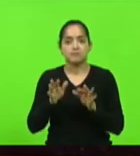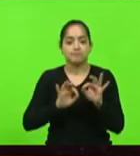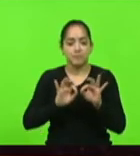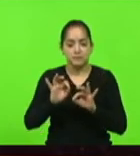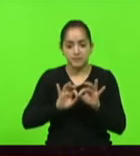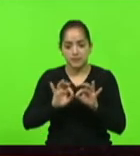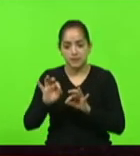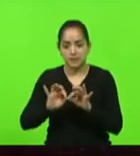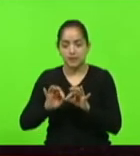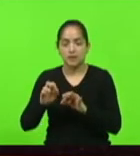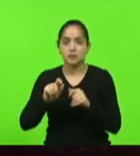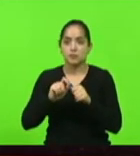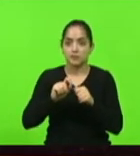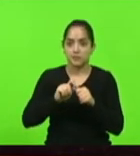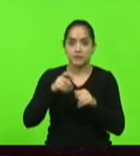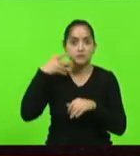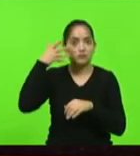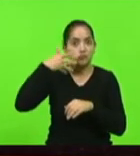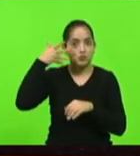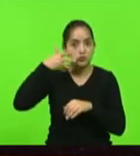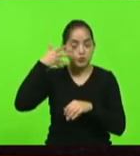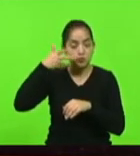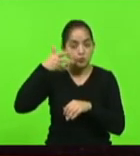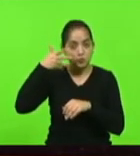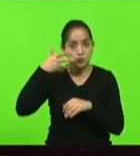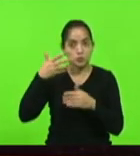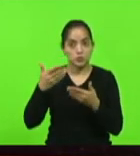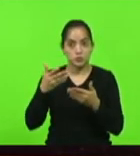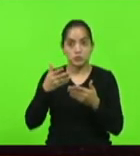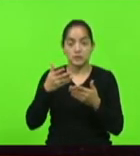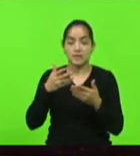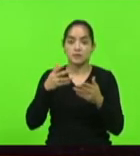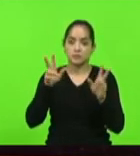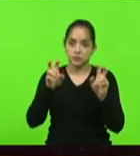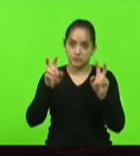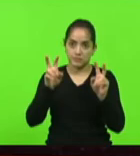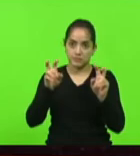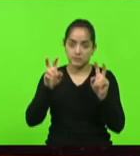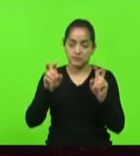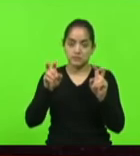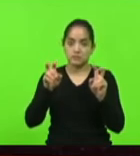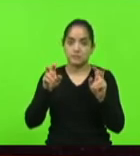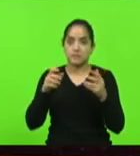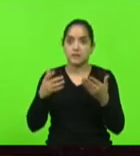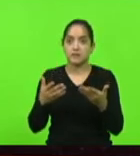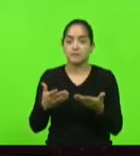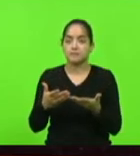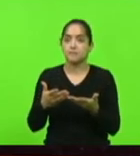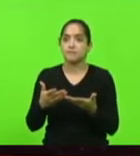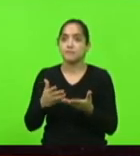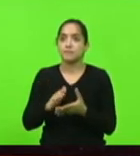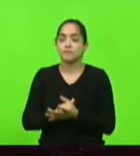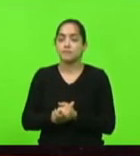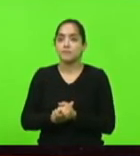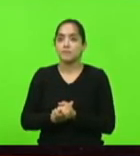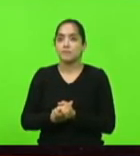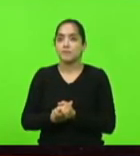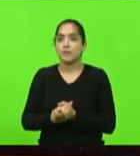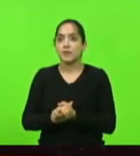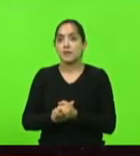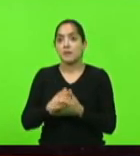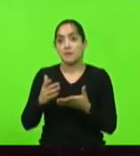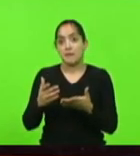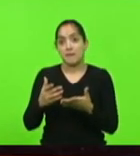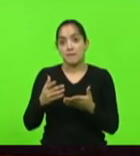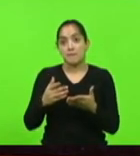fazer um pronunciamento em relação a isso, porque acho que foi uma grande tacada do governo, primeiro o